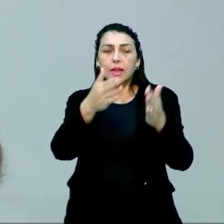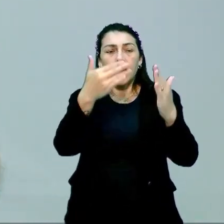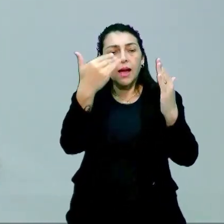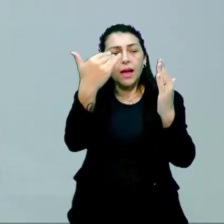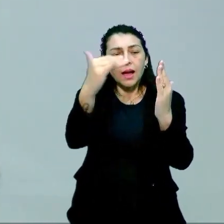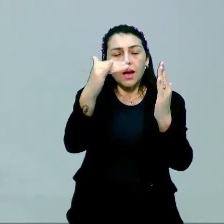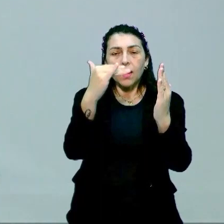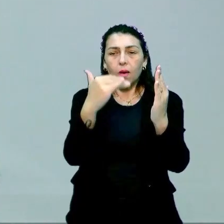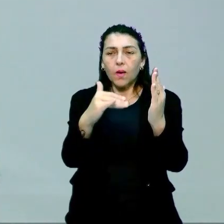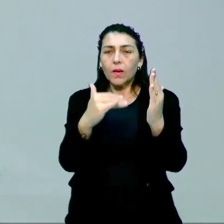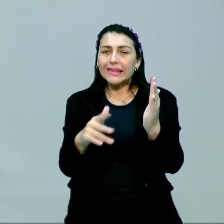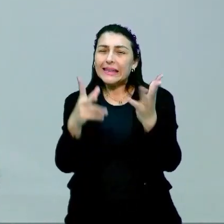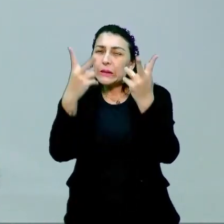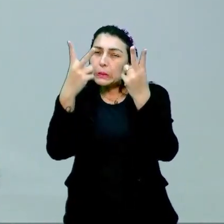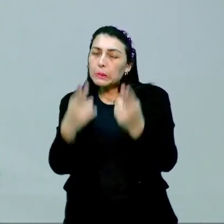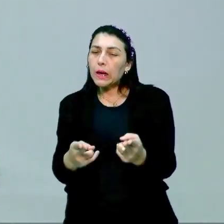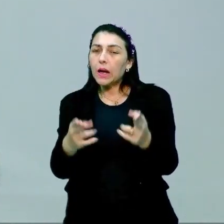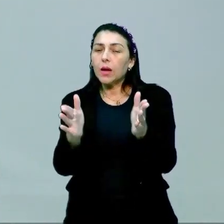que está